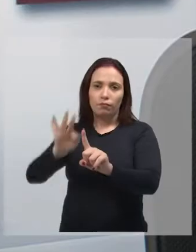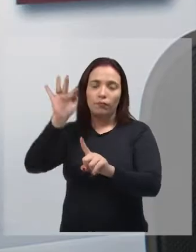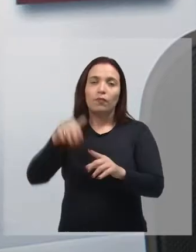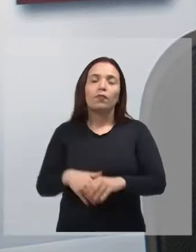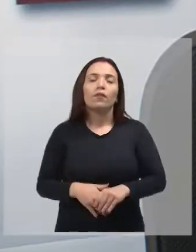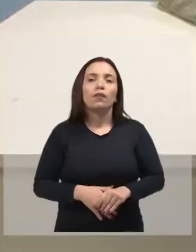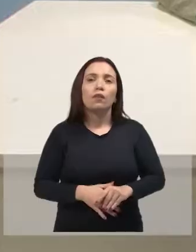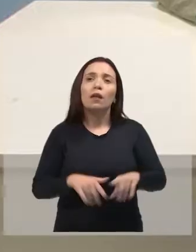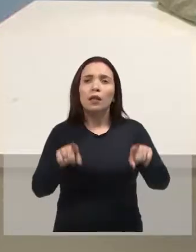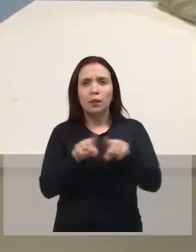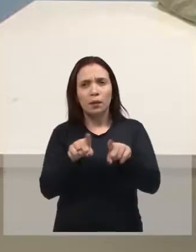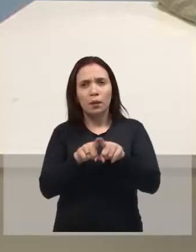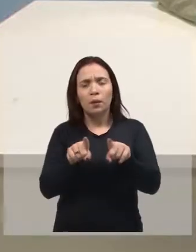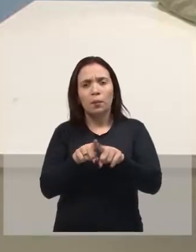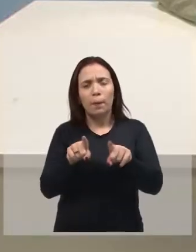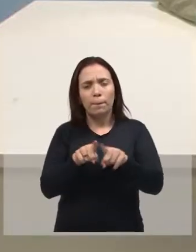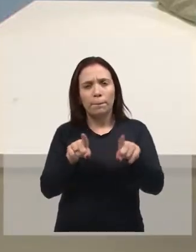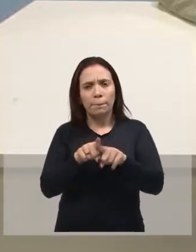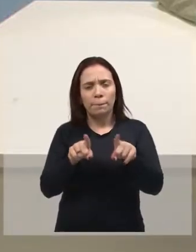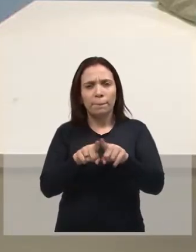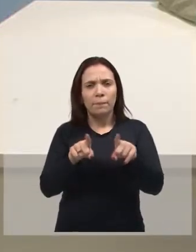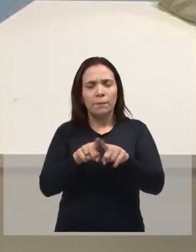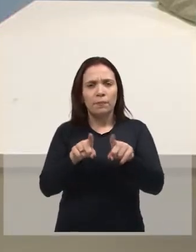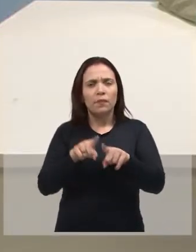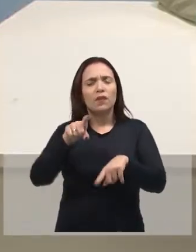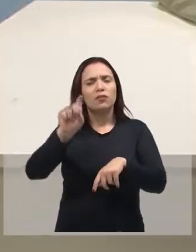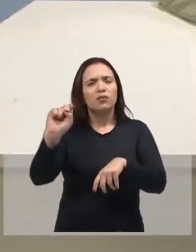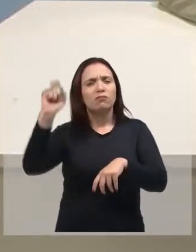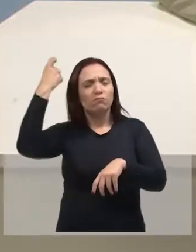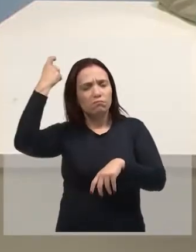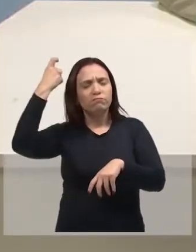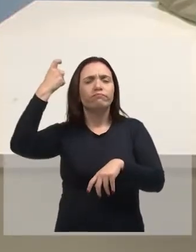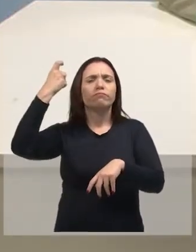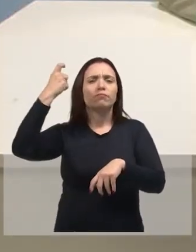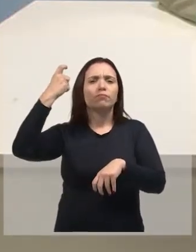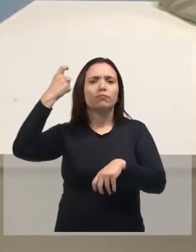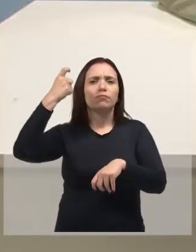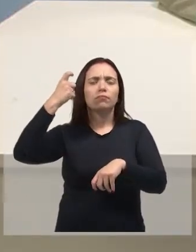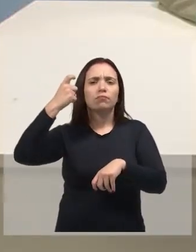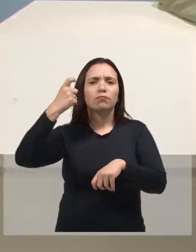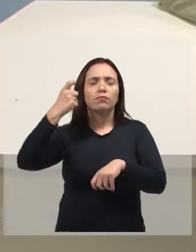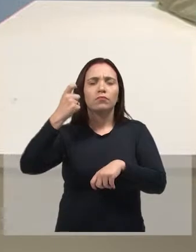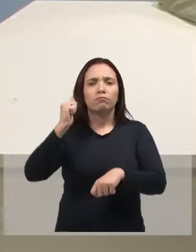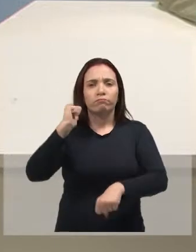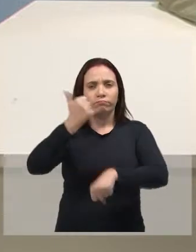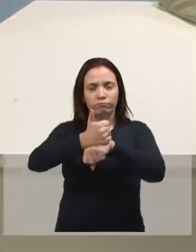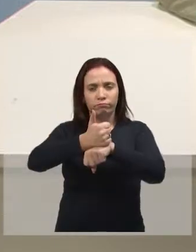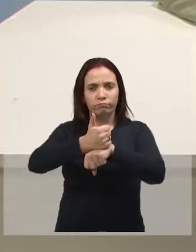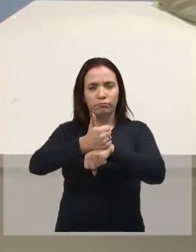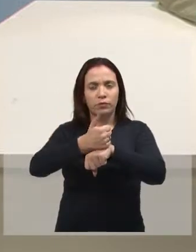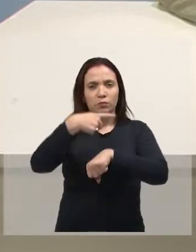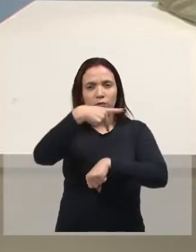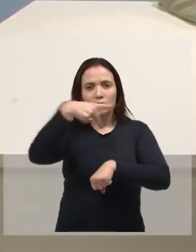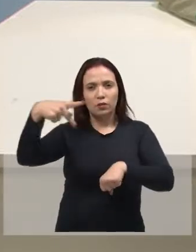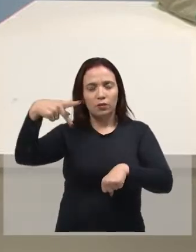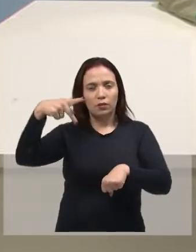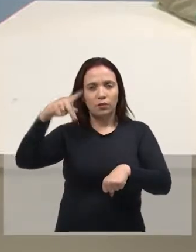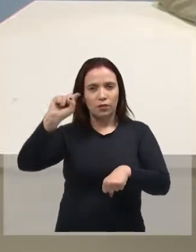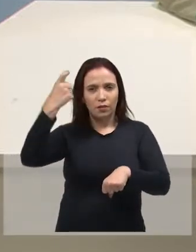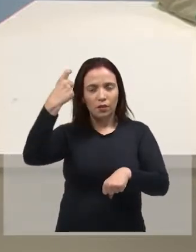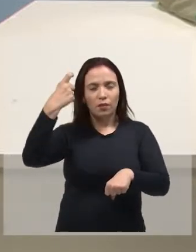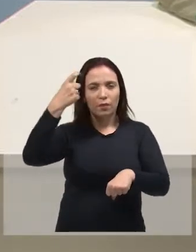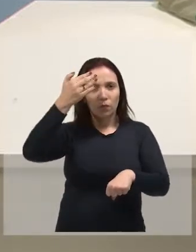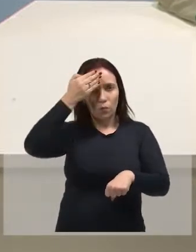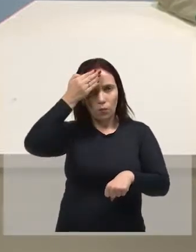só no governo atual, né? Ele já fez também parte do governo antecessor a esse, de Michel Temer. Também a sua